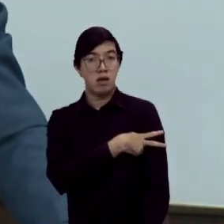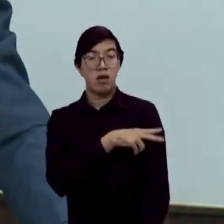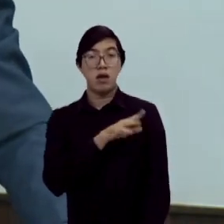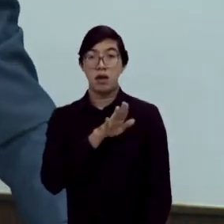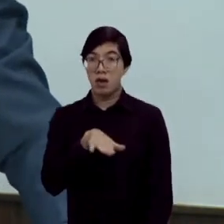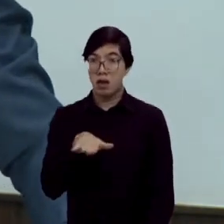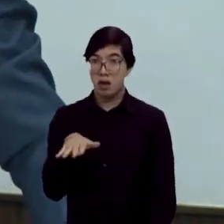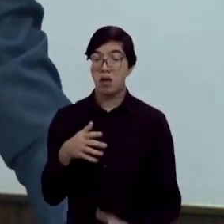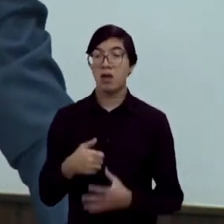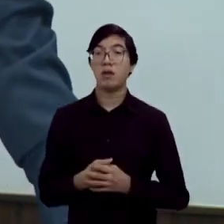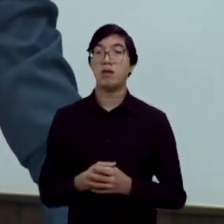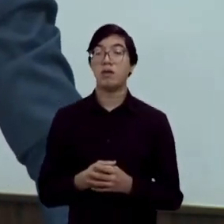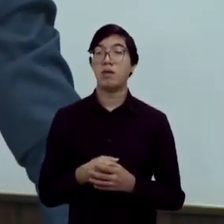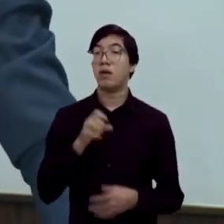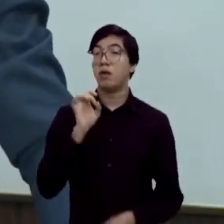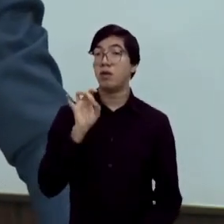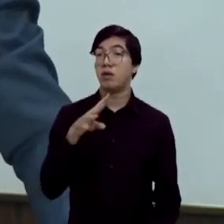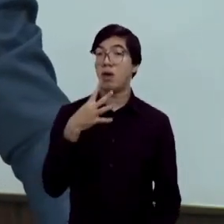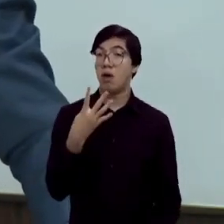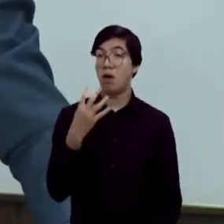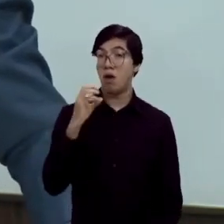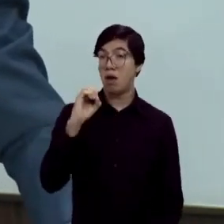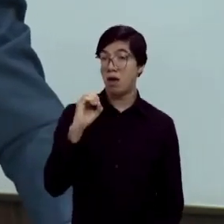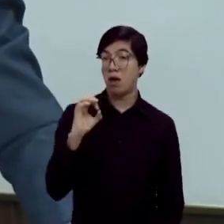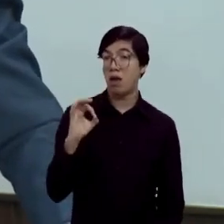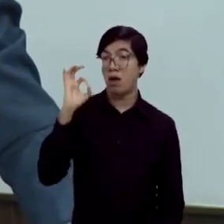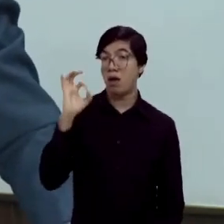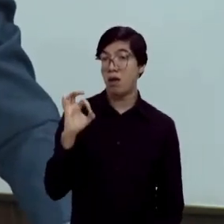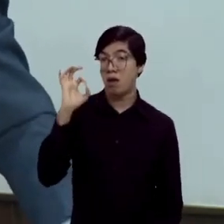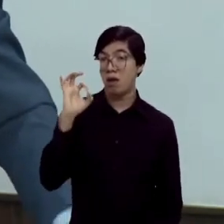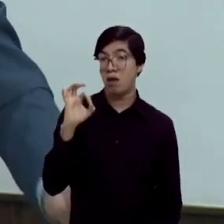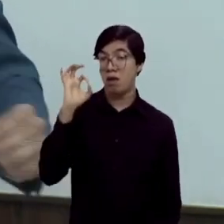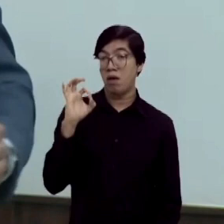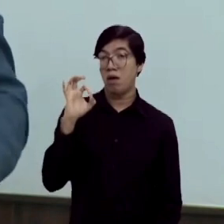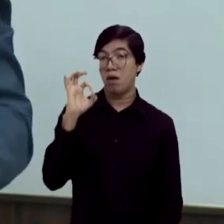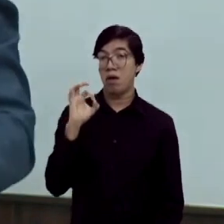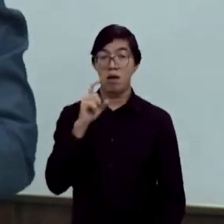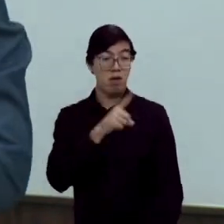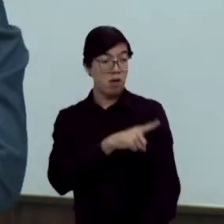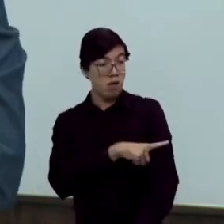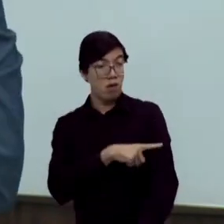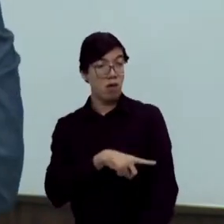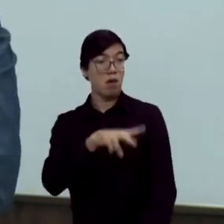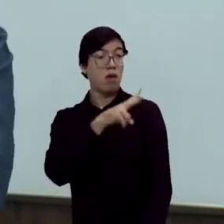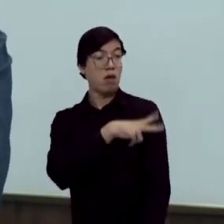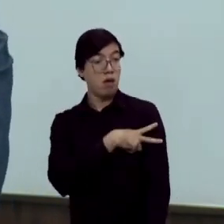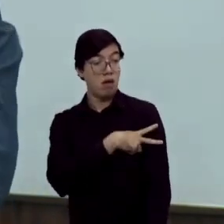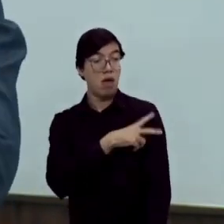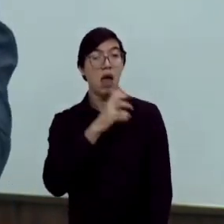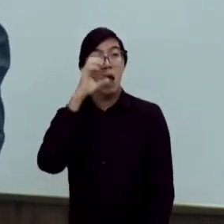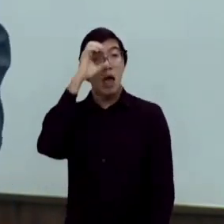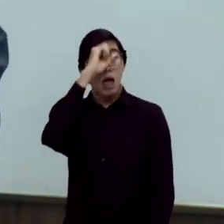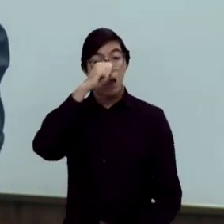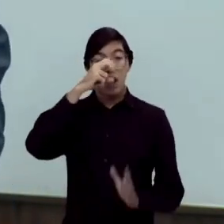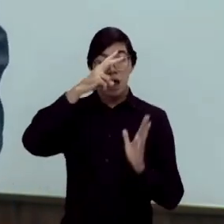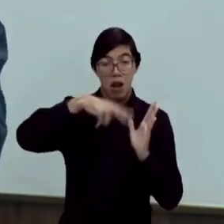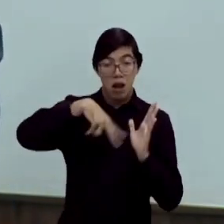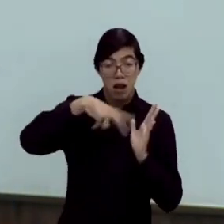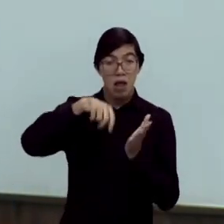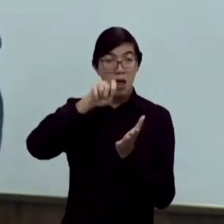apenas 40% saiu do primeiro para o segundo ano, vereador Bruno, sabendo ler e escrever. Isso